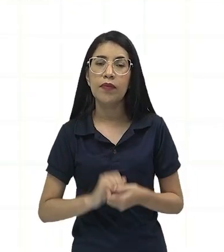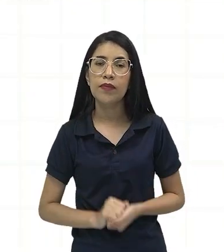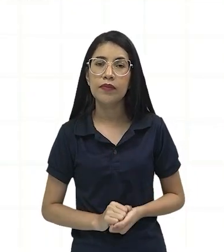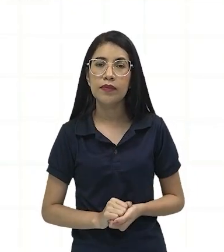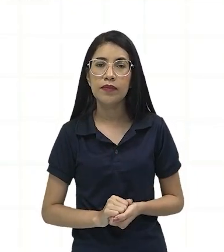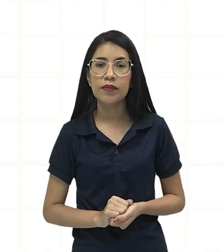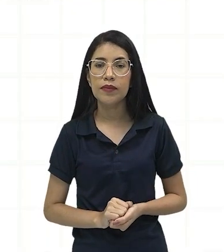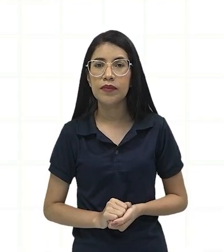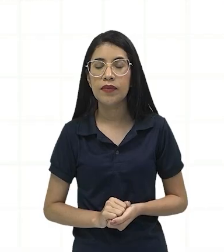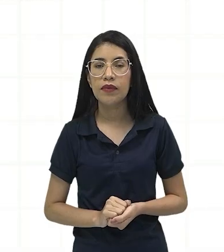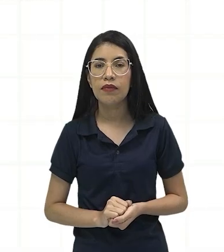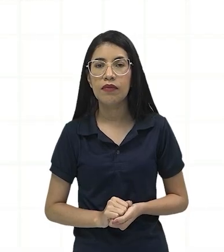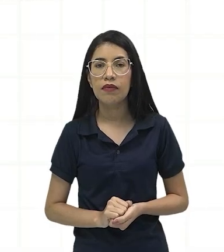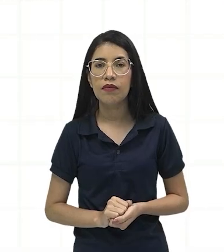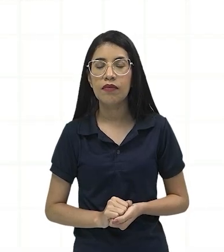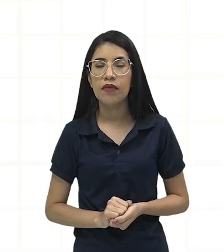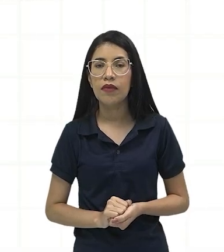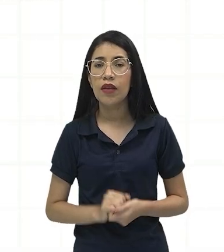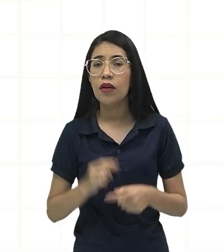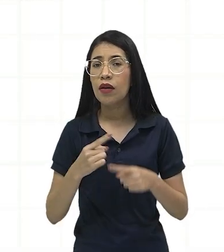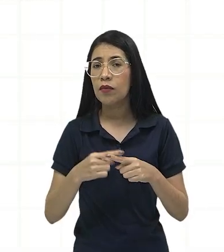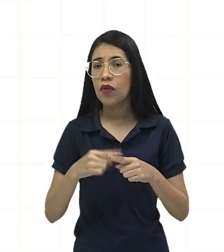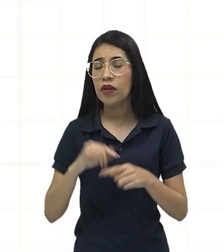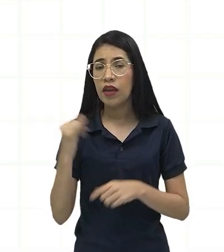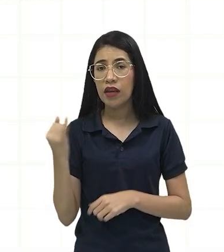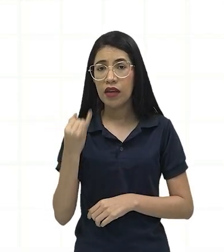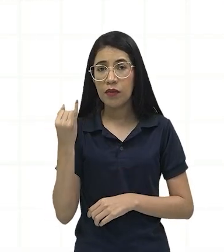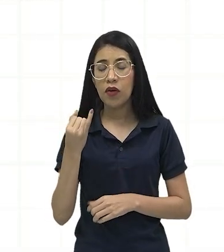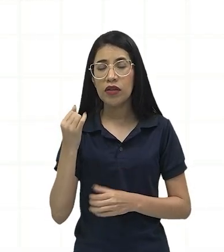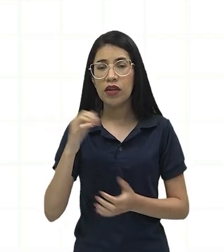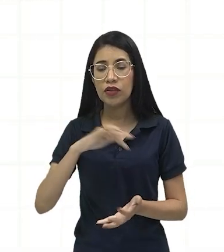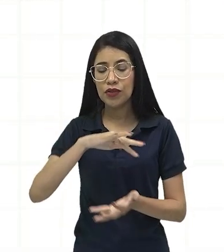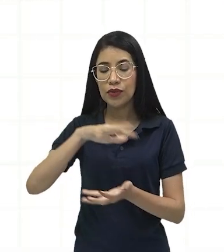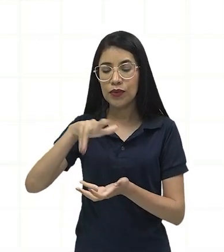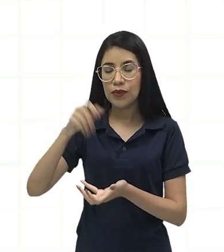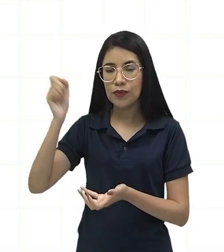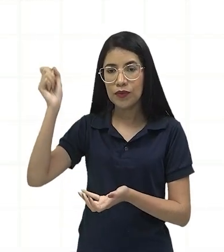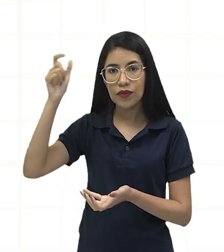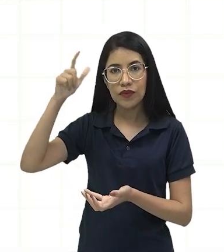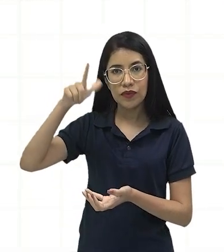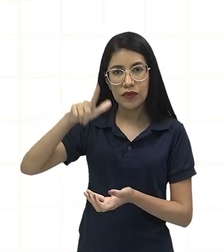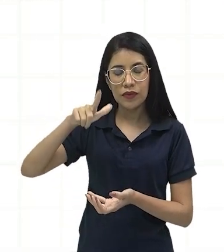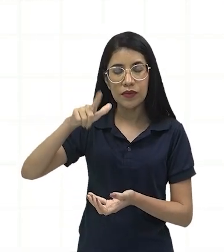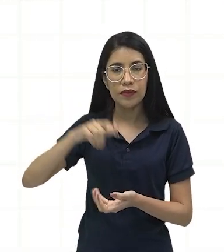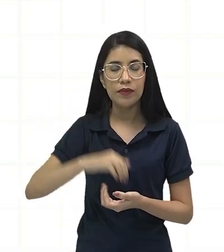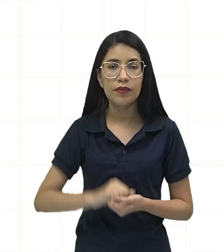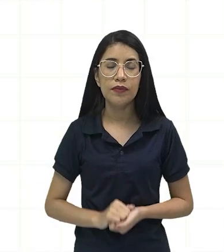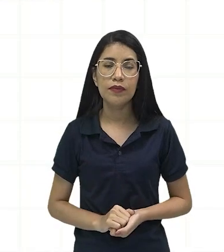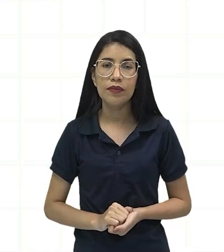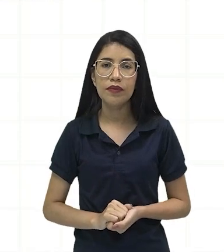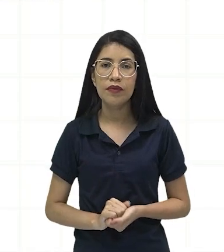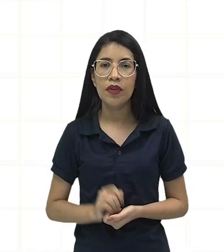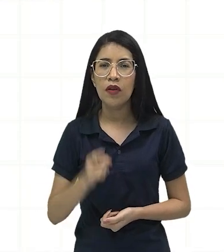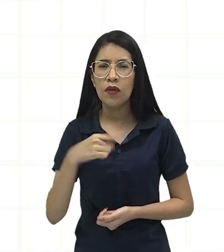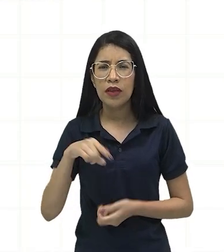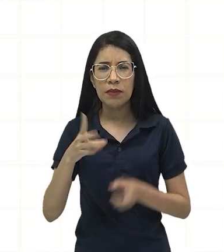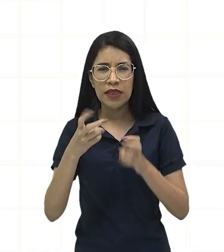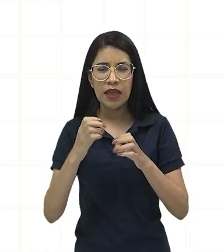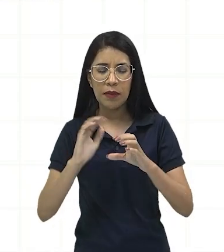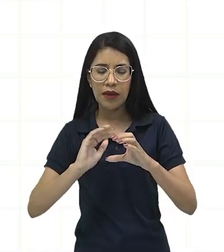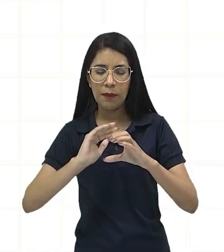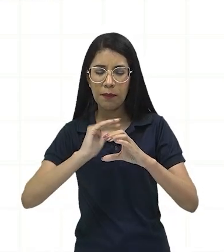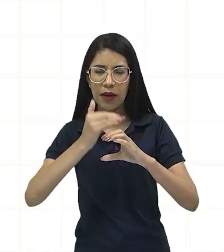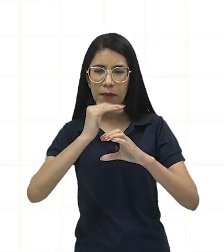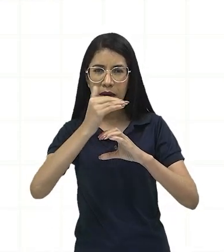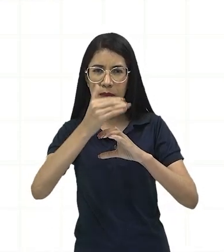bem isso. Qual é a importância aqui do efeito estufa? Vocês estão percebendo aqui essa camada, ó, que